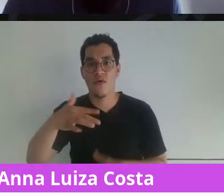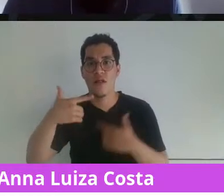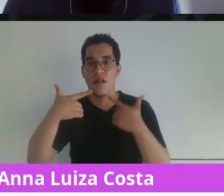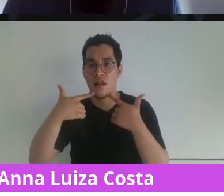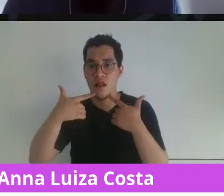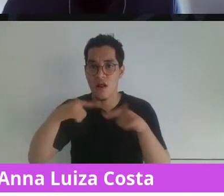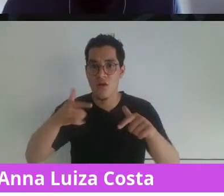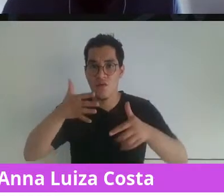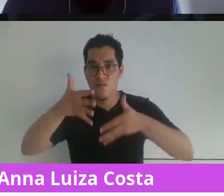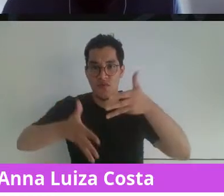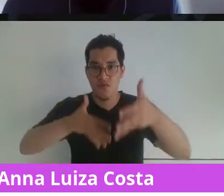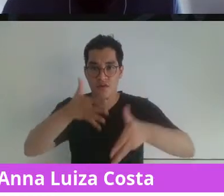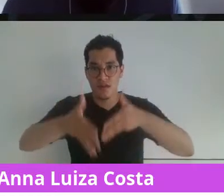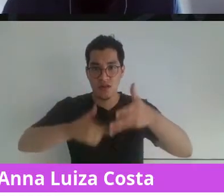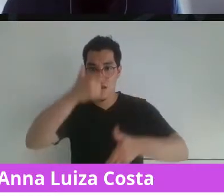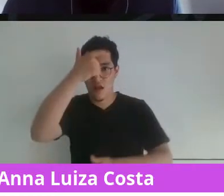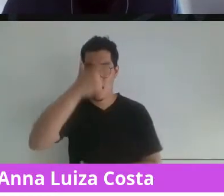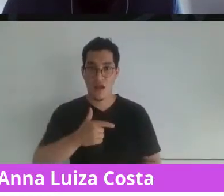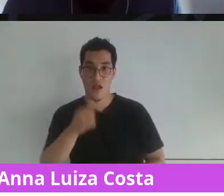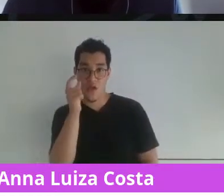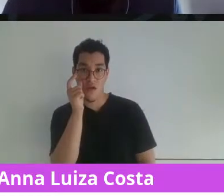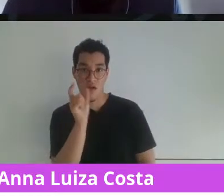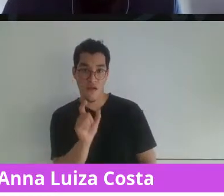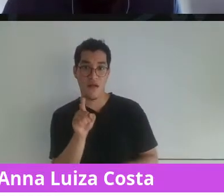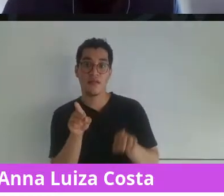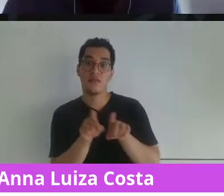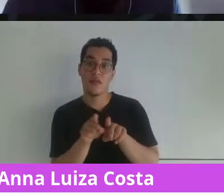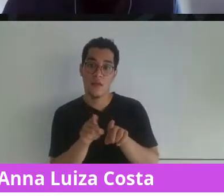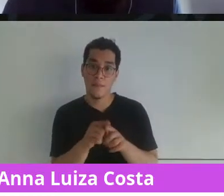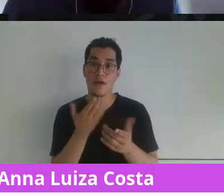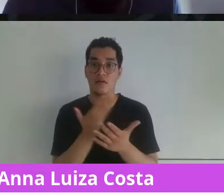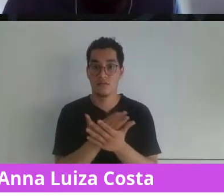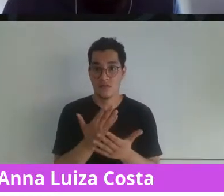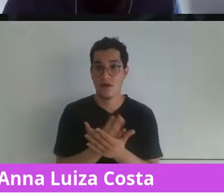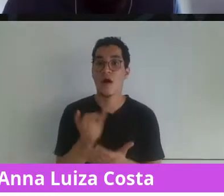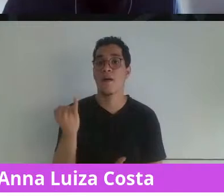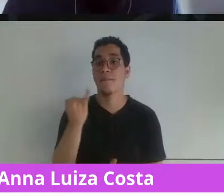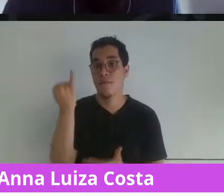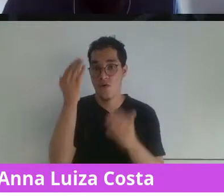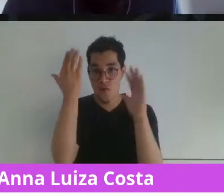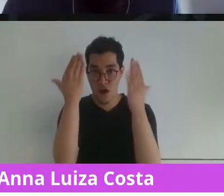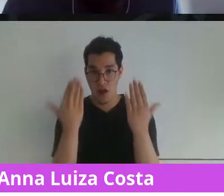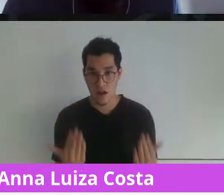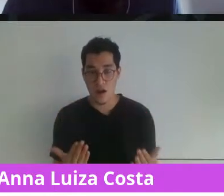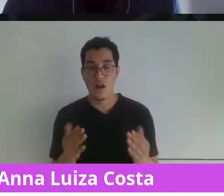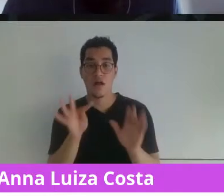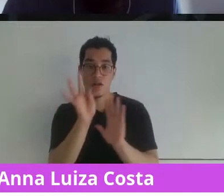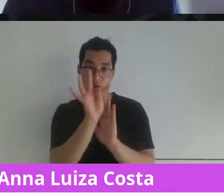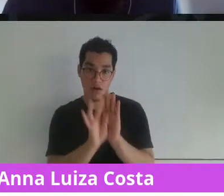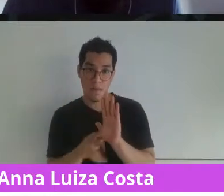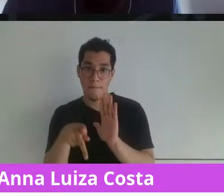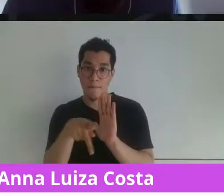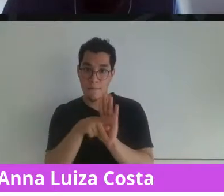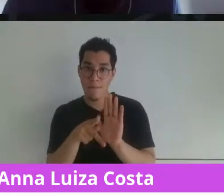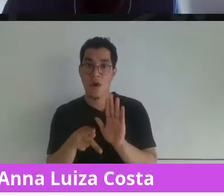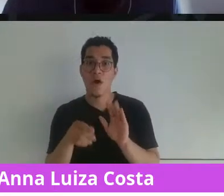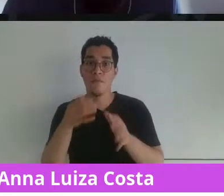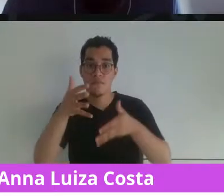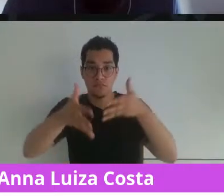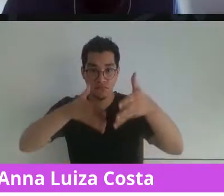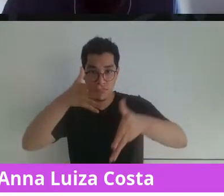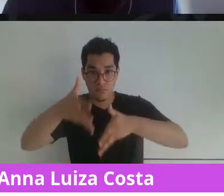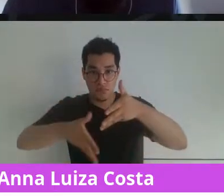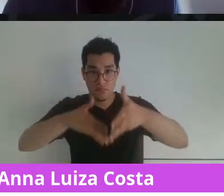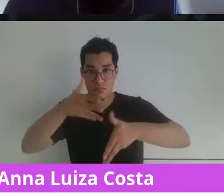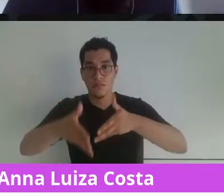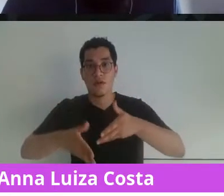uma área também que eu tenho interesse, que é importante a gente estudar essa questão dessa análise textual, não só de textos